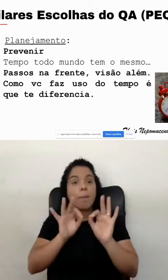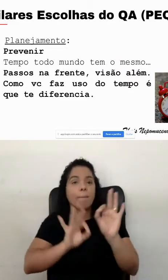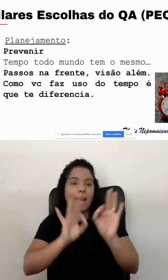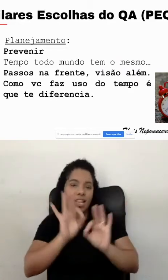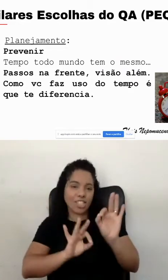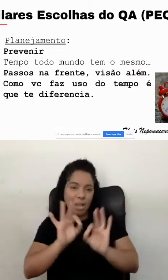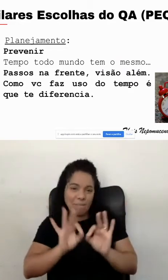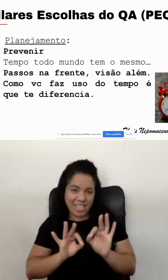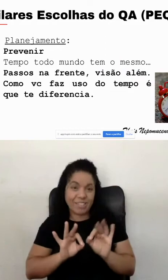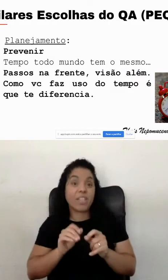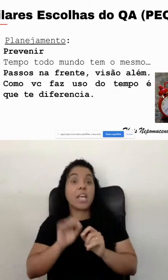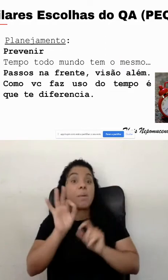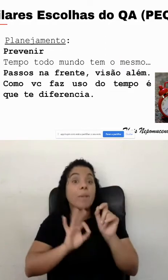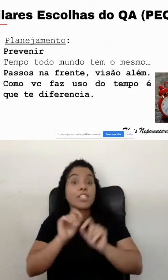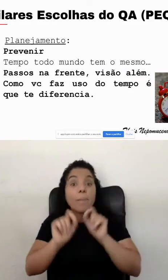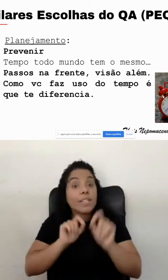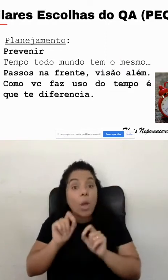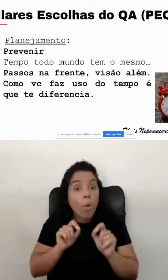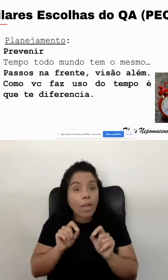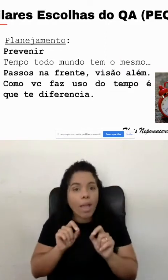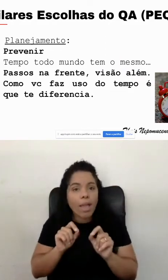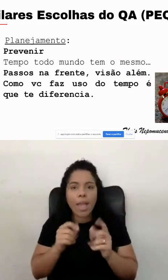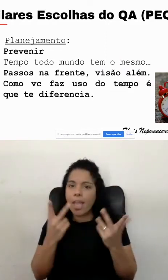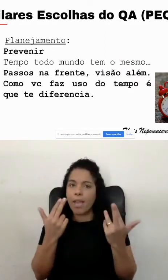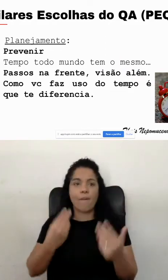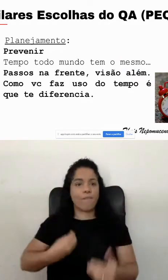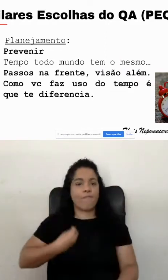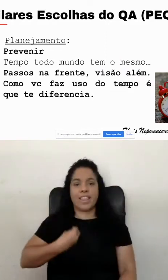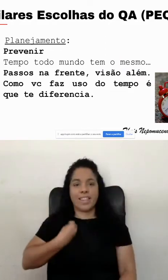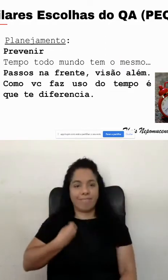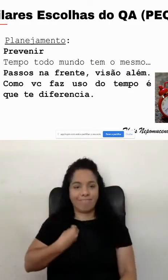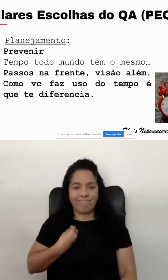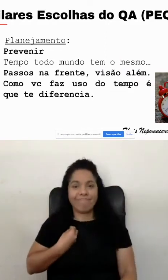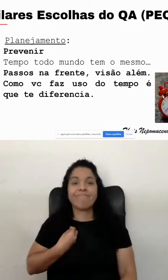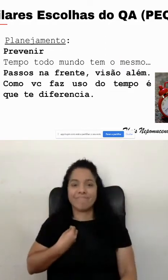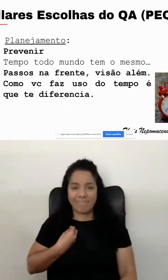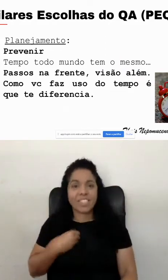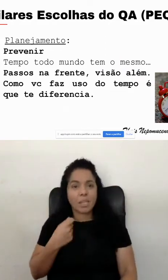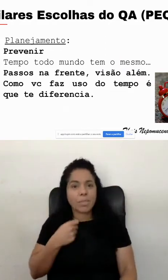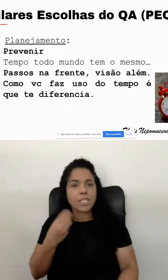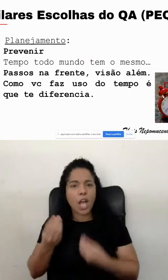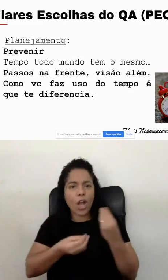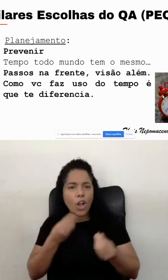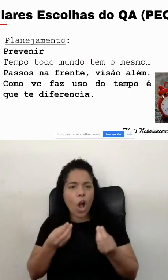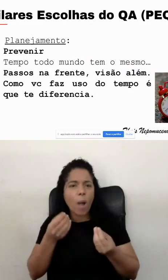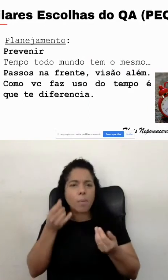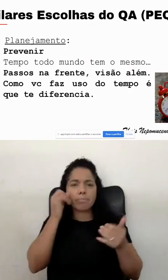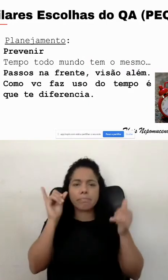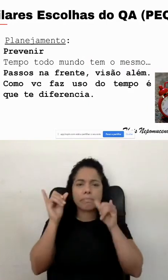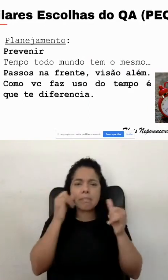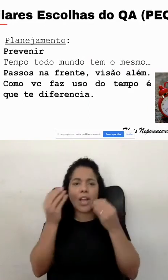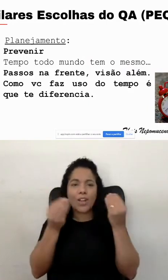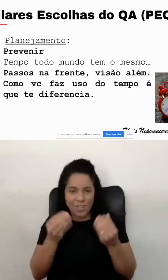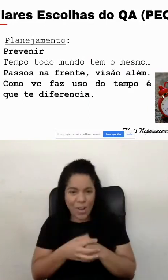planejamento. Planejamento é vida, né? O planejamento tem muito a ver com o prevenir. Todos nós